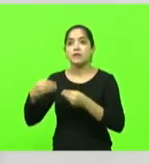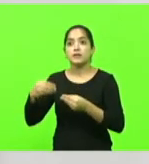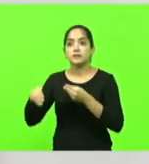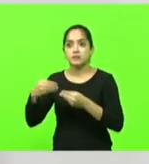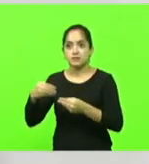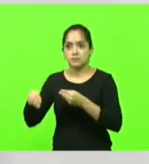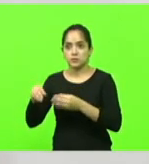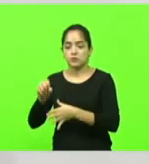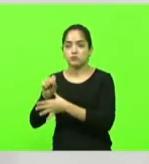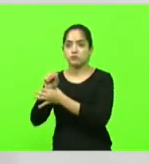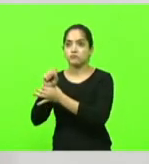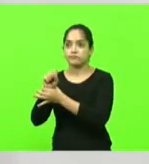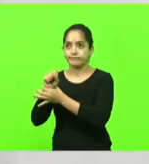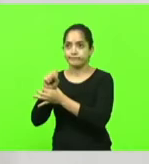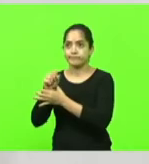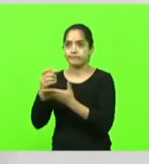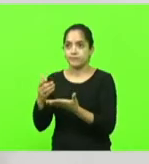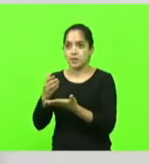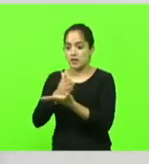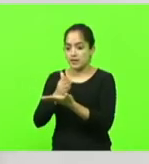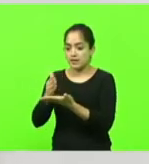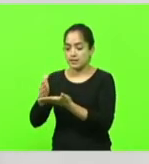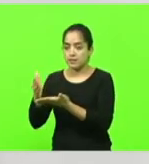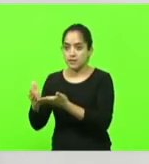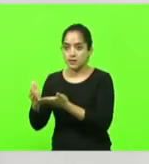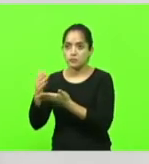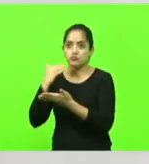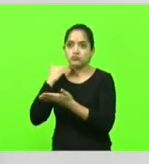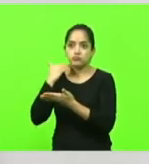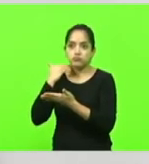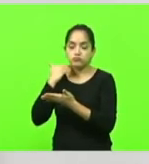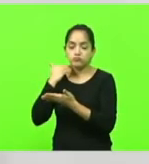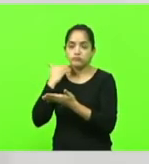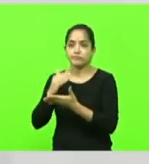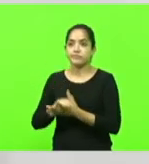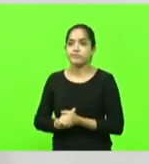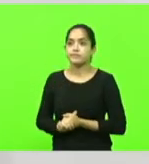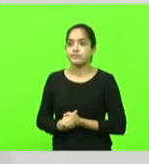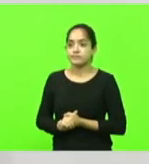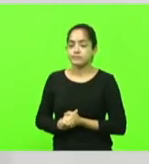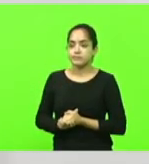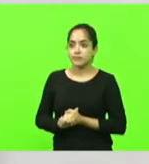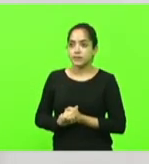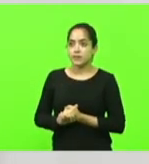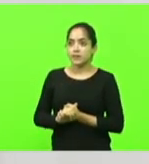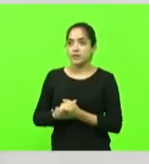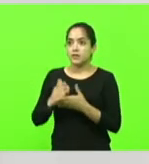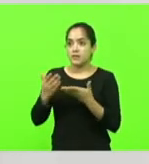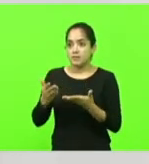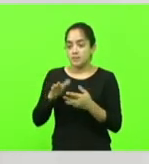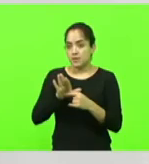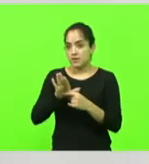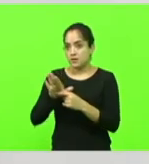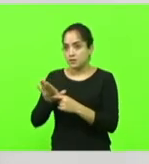de garantia para concessão de crédito aos agricultores familiares desse país. Para facilitar a venda